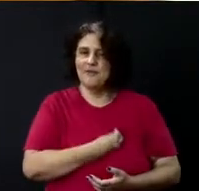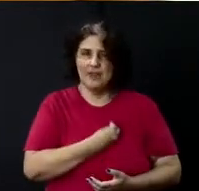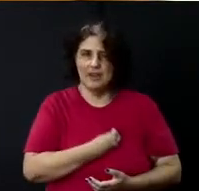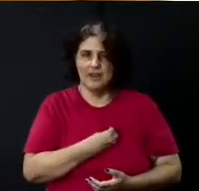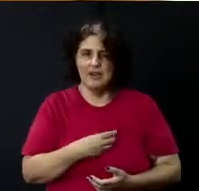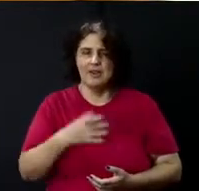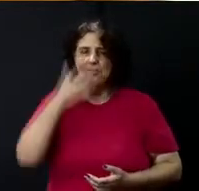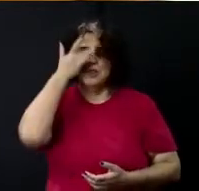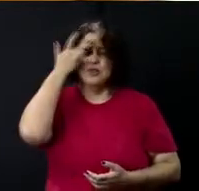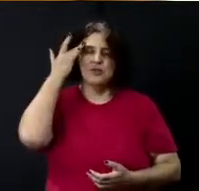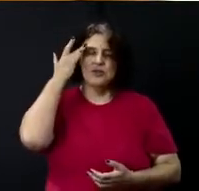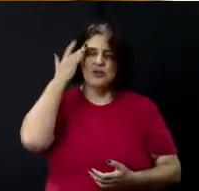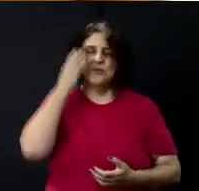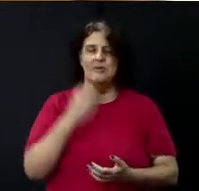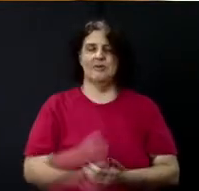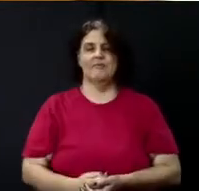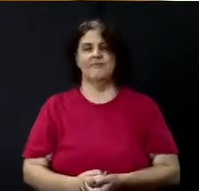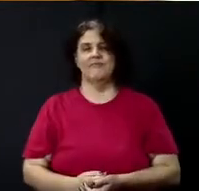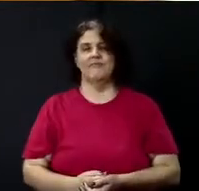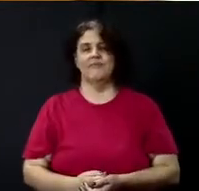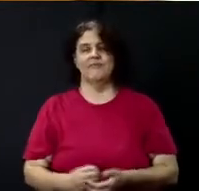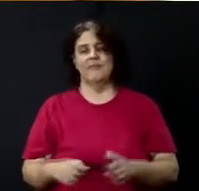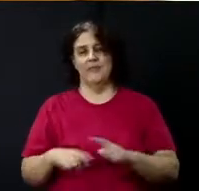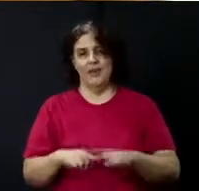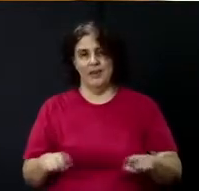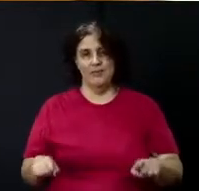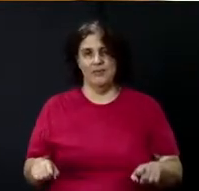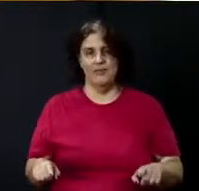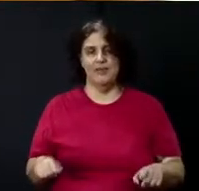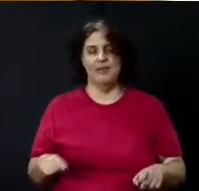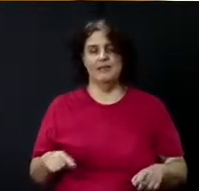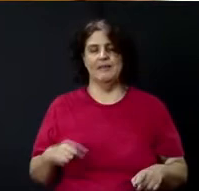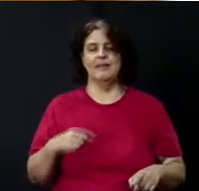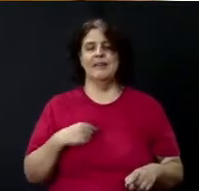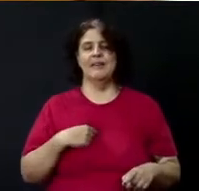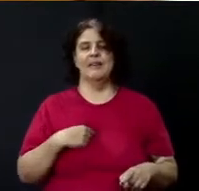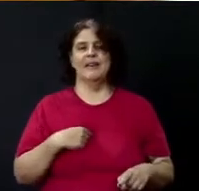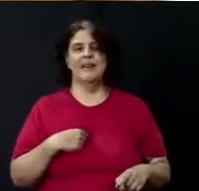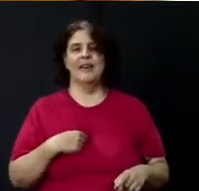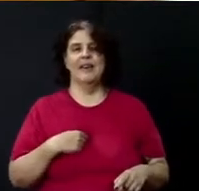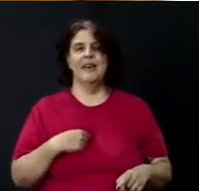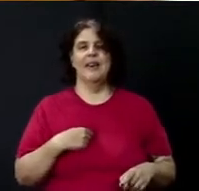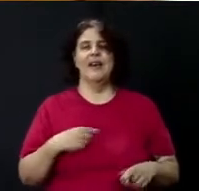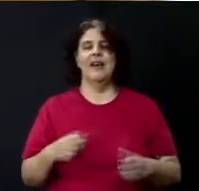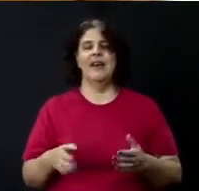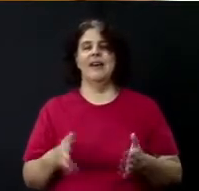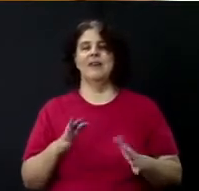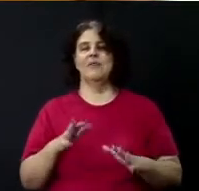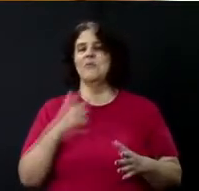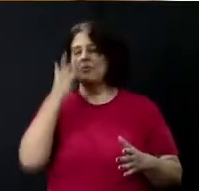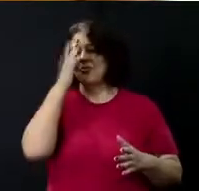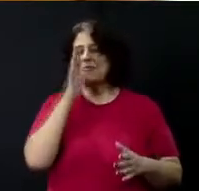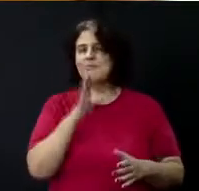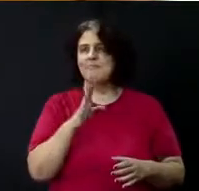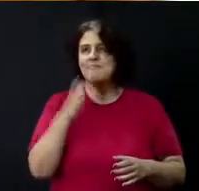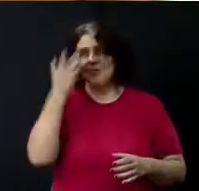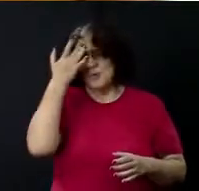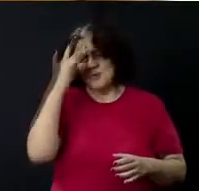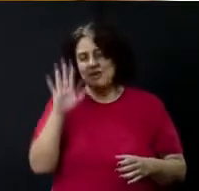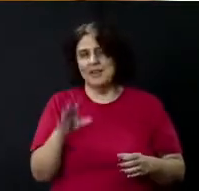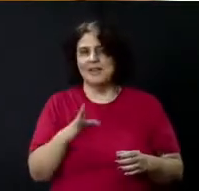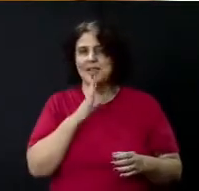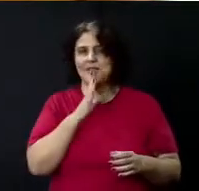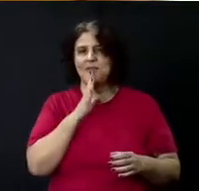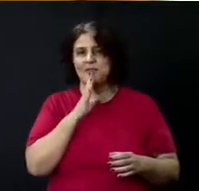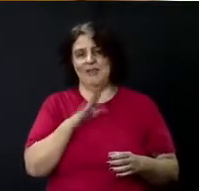recebe essa graça. Mas ela não consegue ver Deus, é Deus que vê ela. É Deus que a